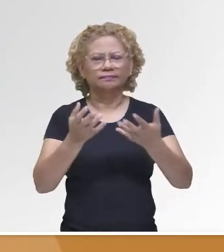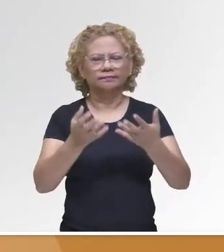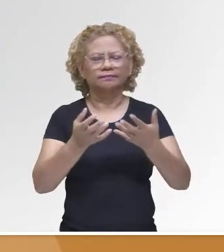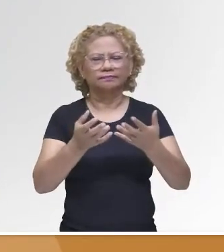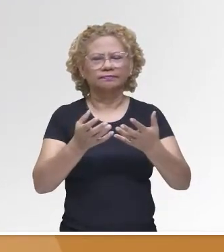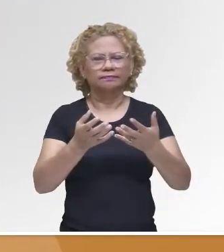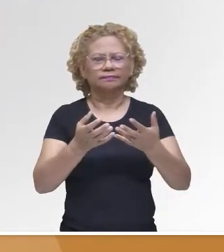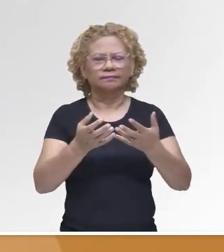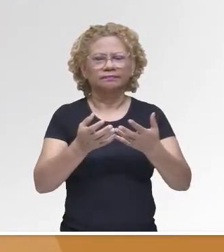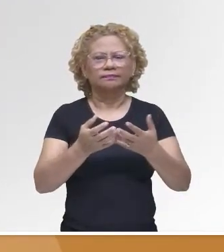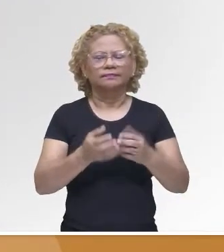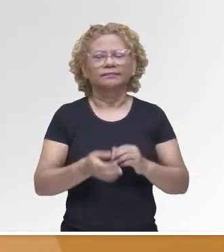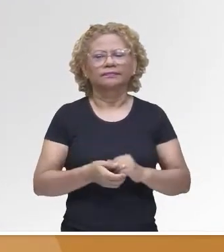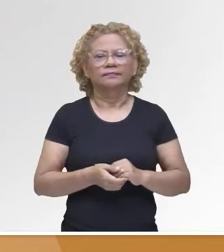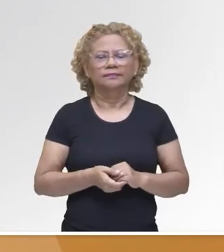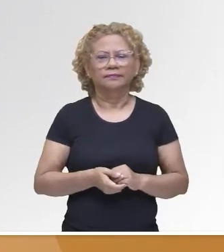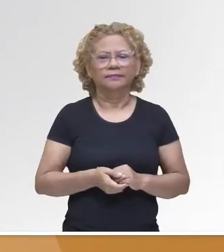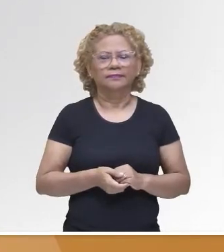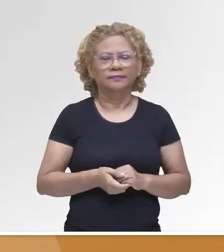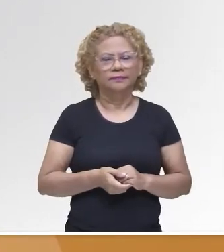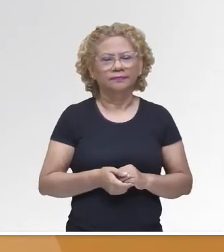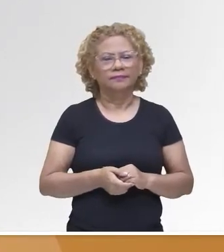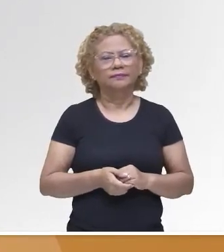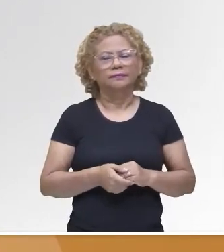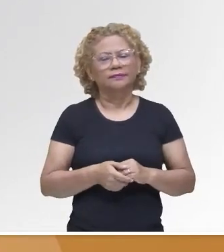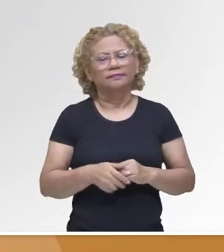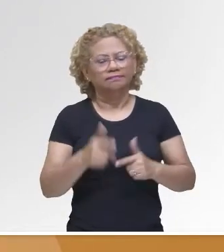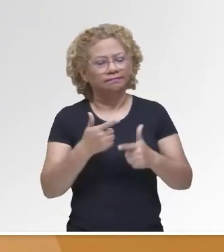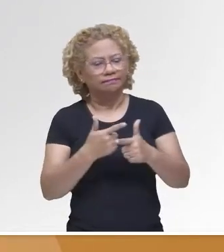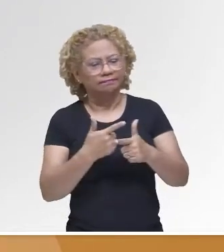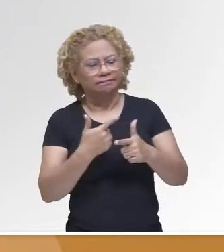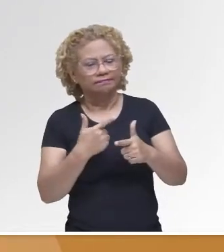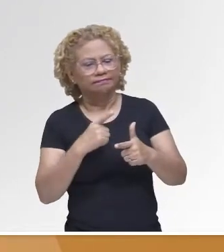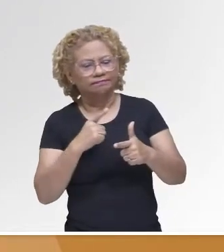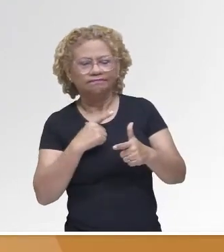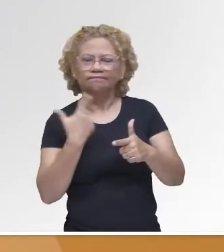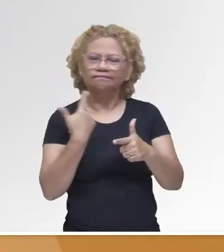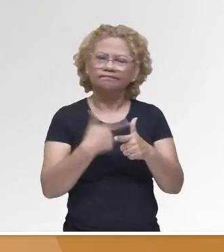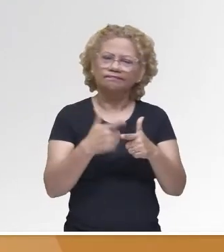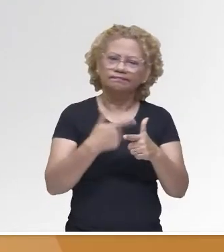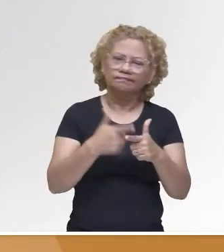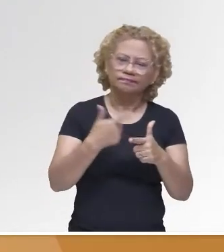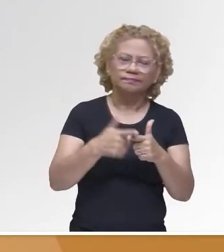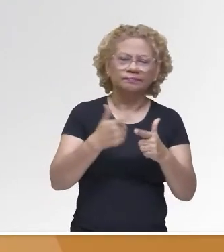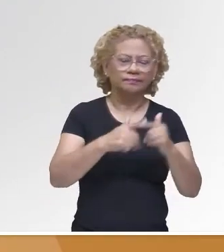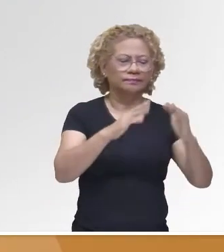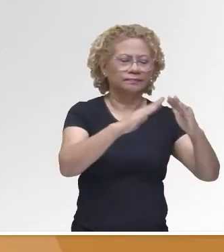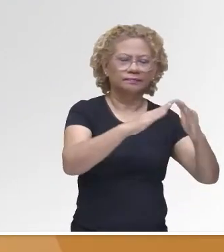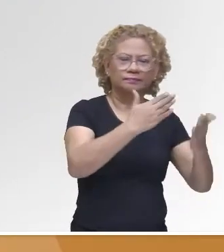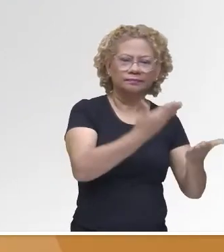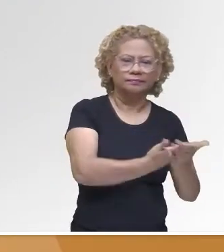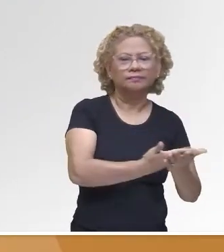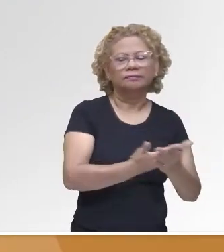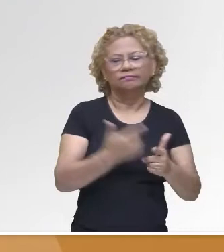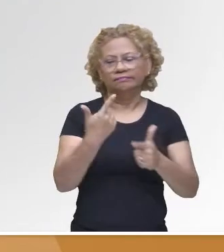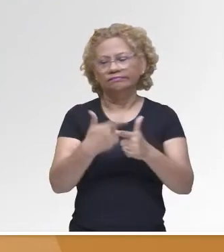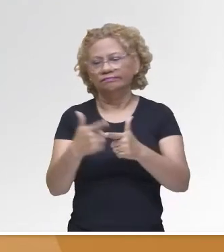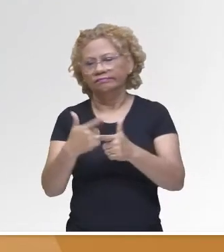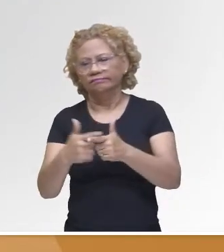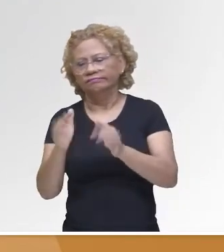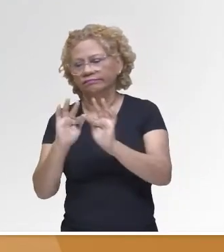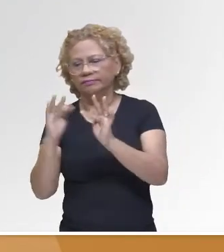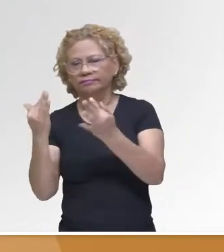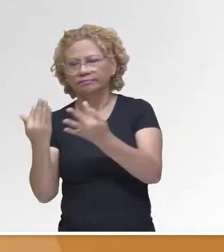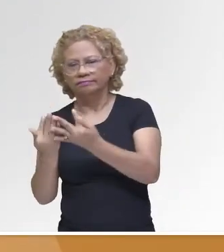vida. No mundo do trabalho, no mundo da família, da religião, da escola. E nós sempre estamos seguindo caminhos